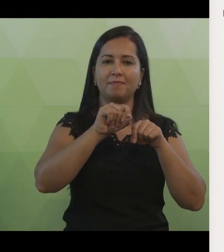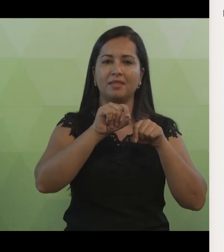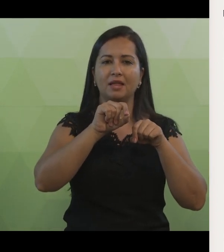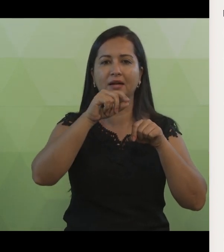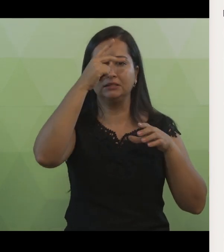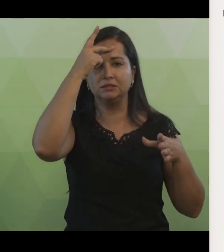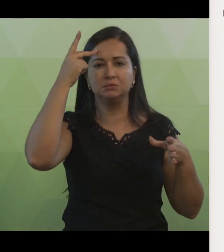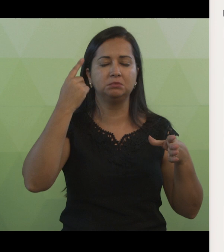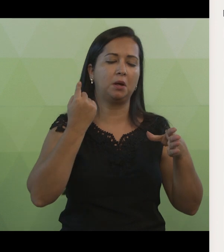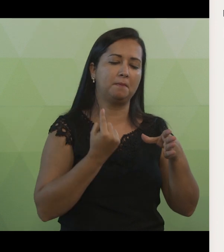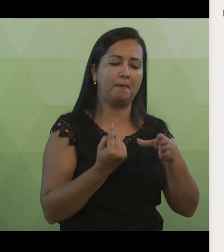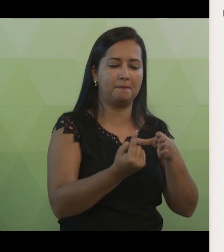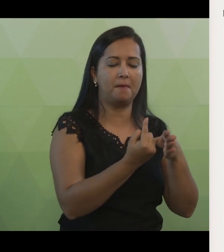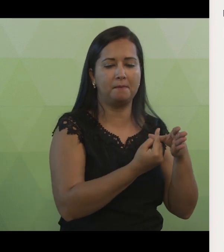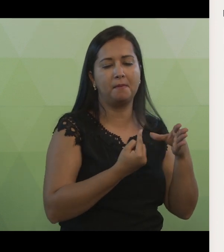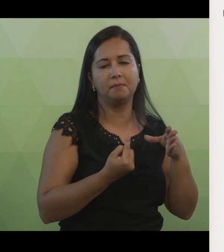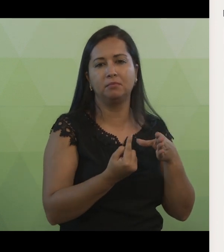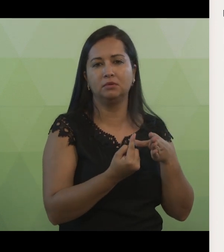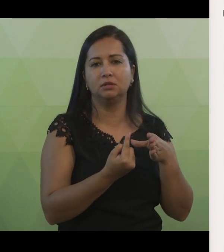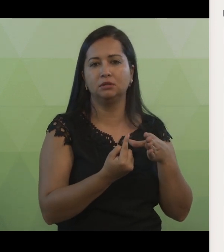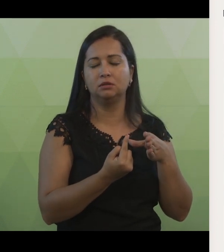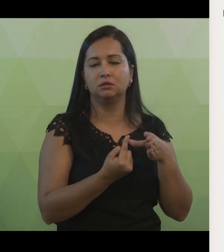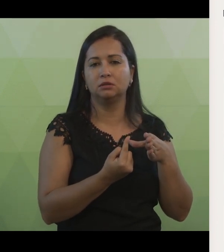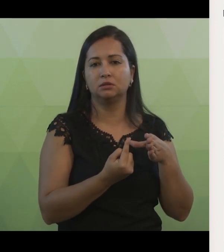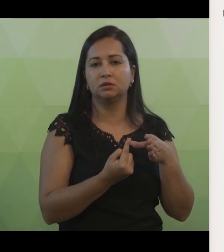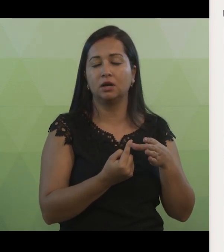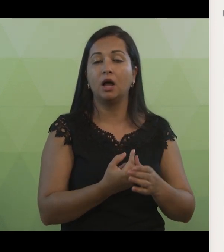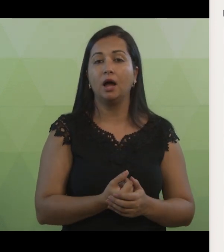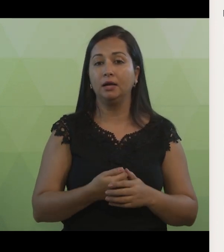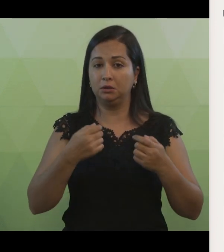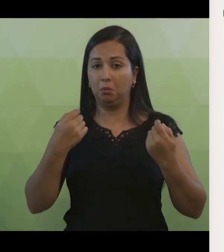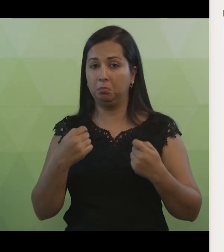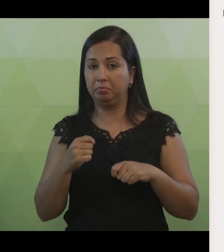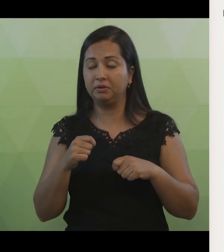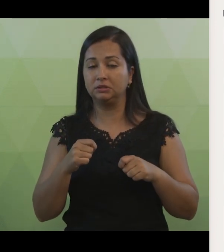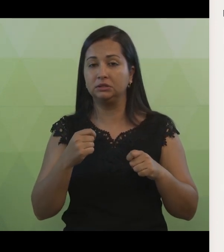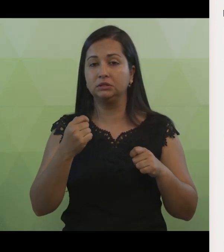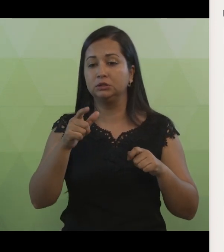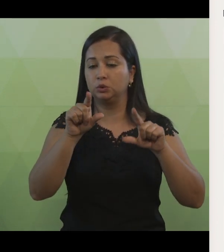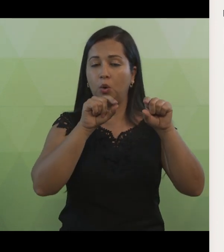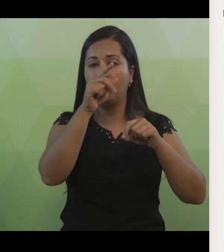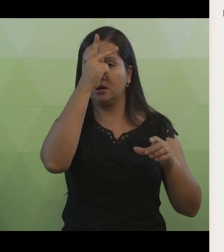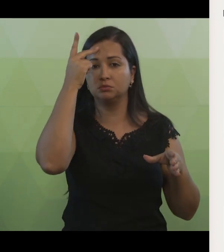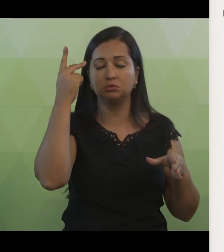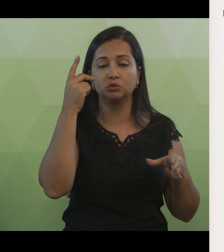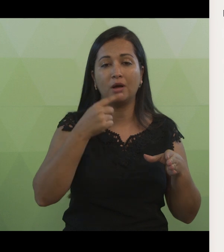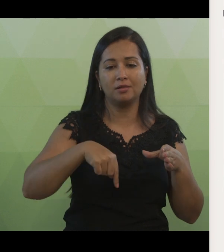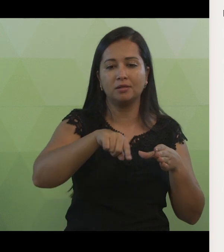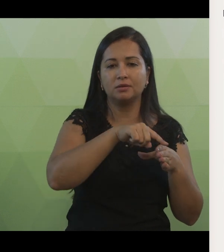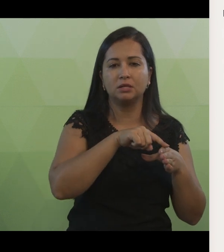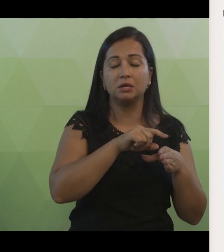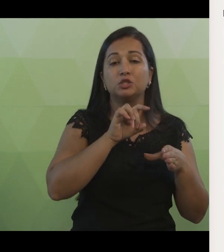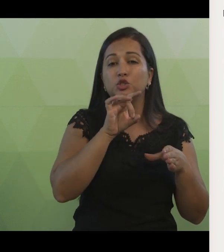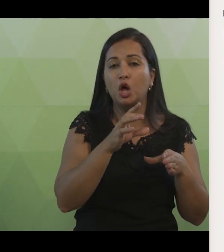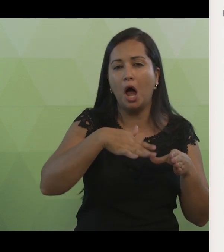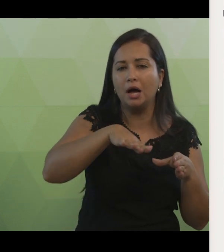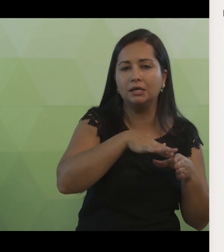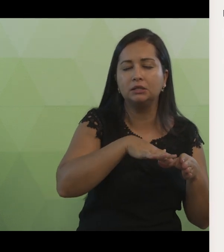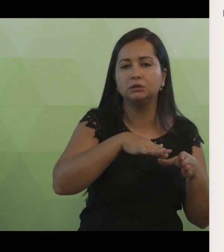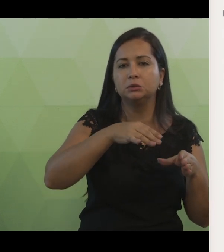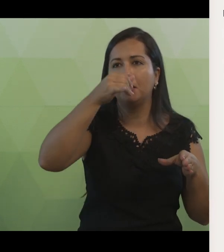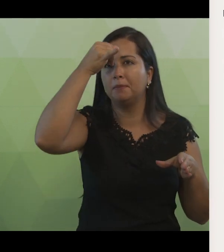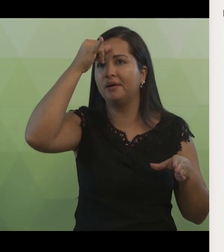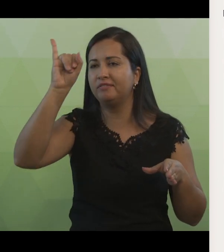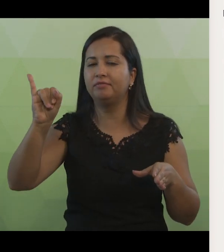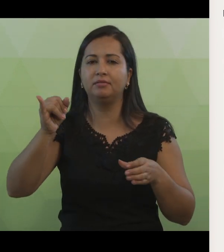anteriormente não é o suficiente para garantir que os riscos de auditoria sejam reduzidos pelos testes de auditoria. Então, precisa de